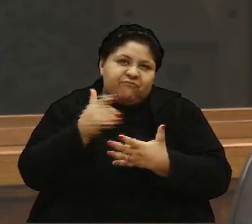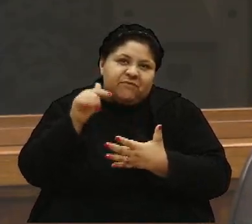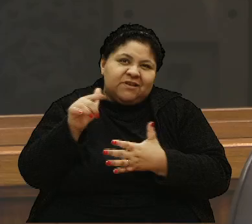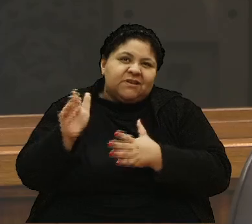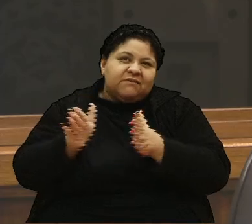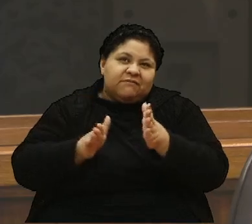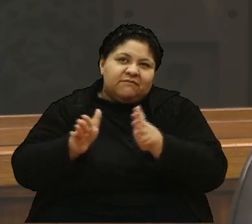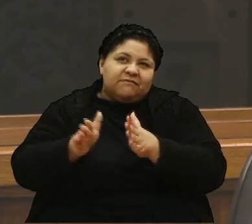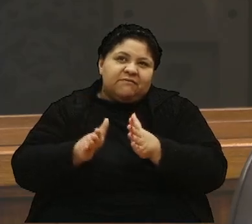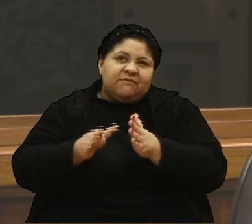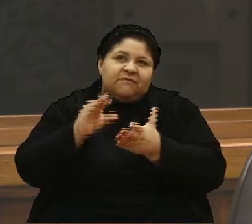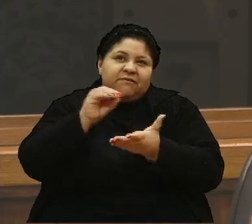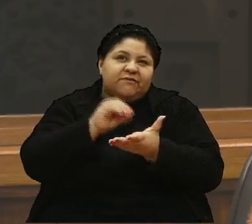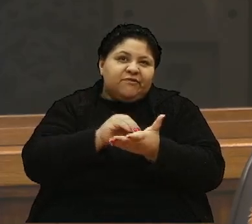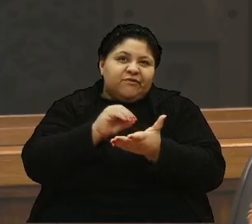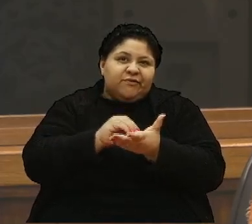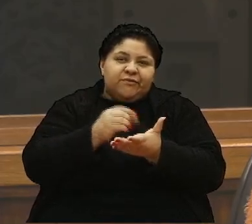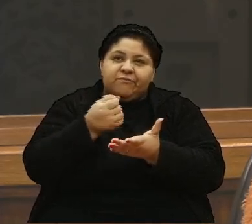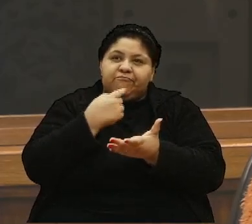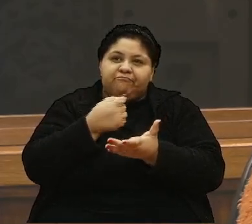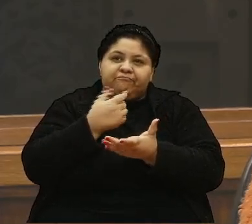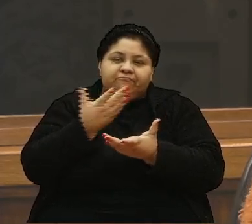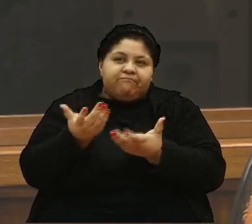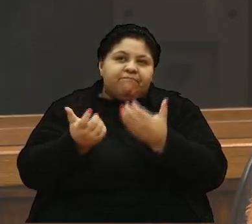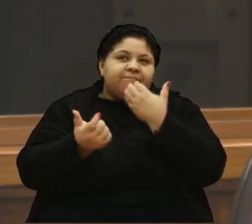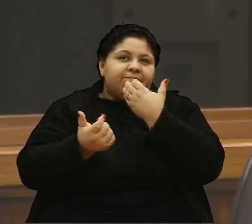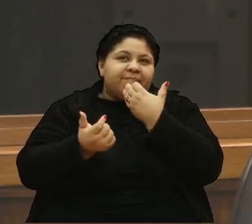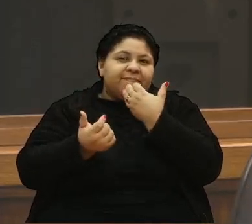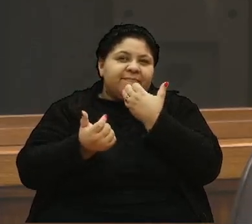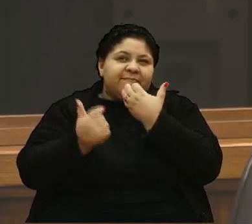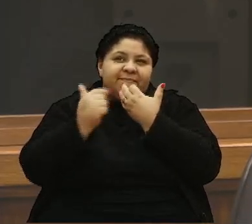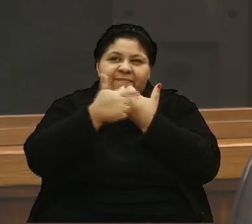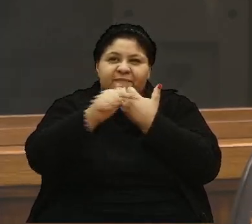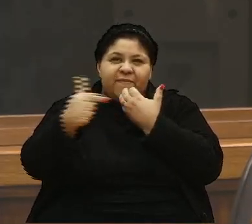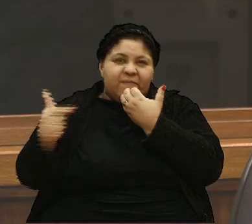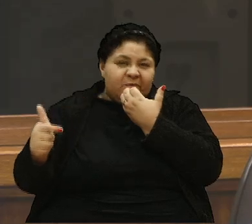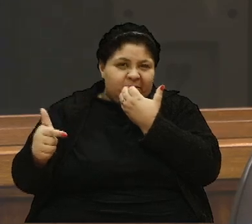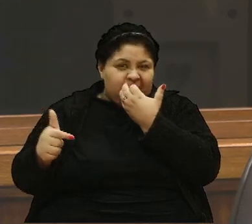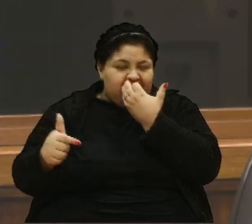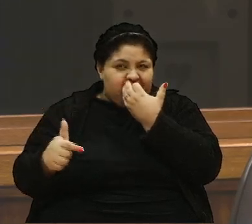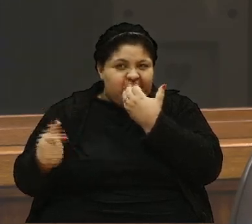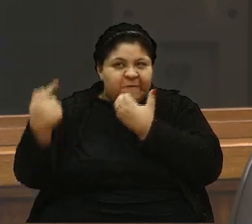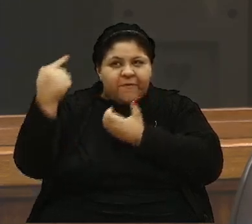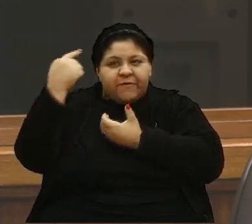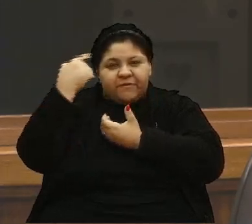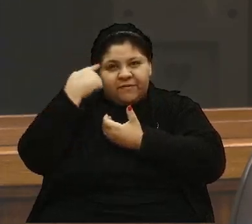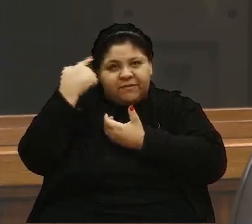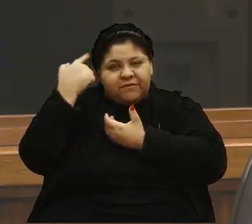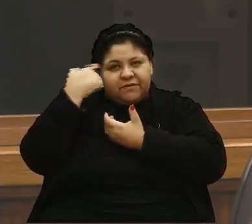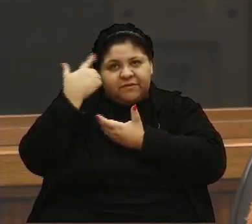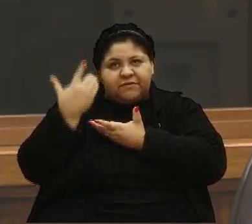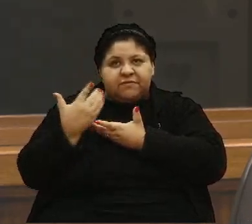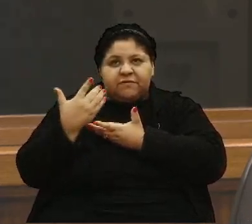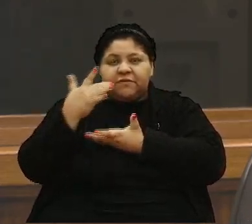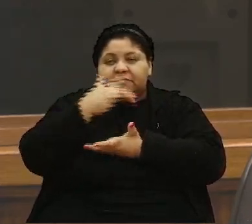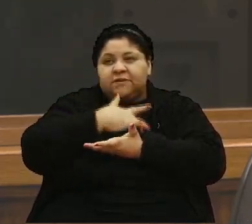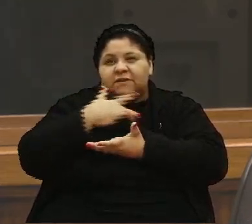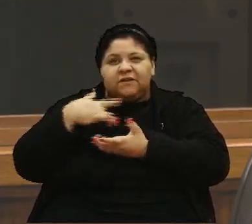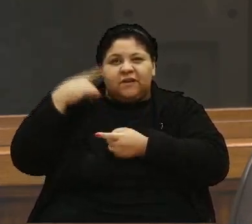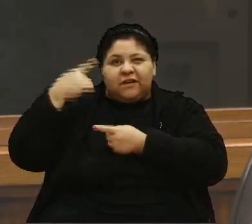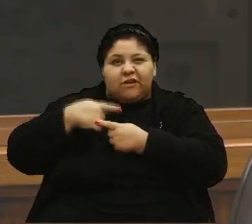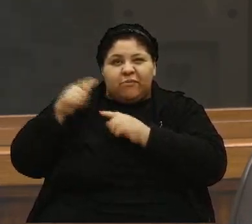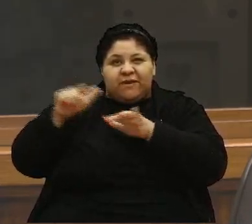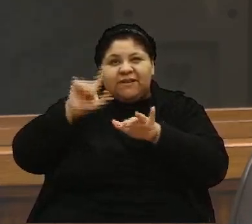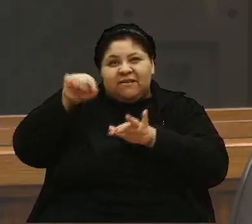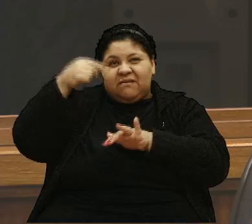época, toda essa falta de medicação. E o outro ponto, ainda levando em consideração a questão da saúde, porque a semana